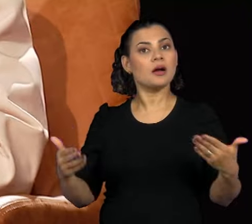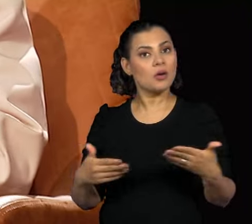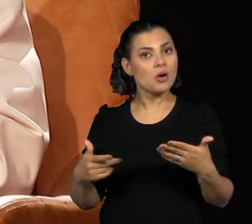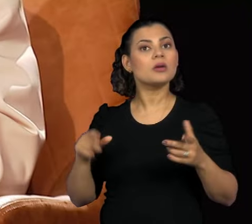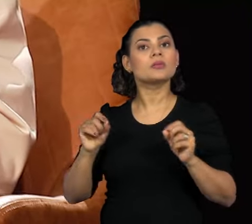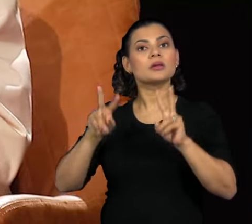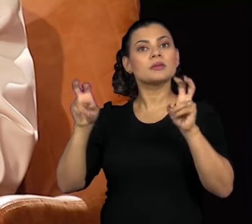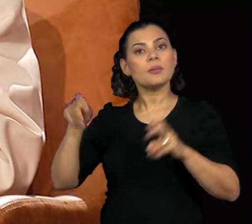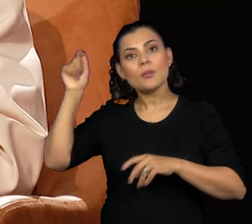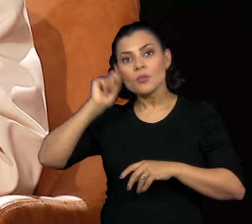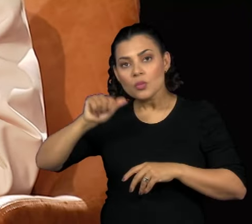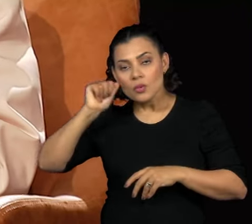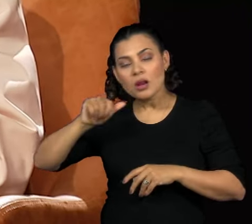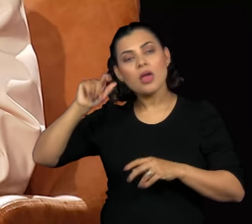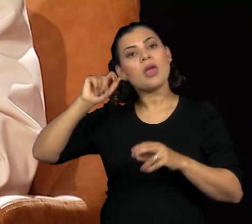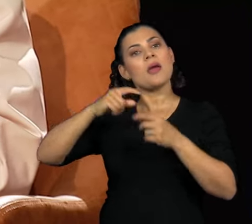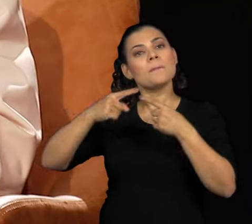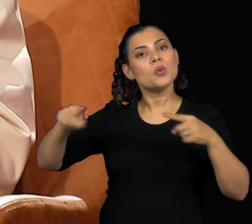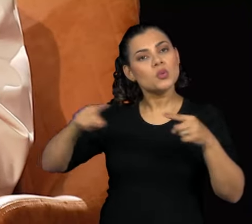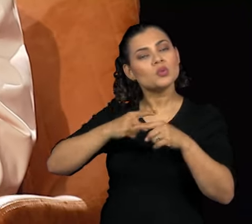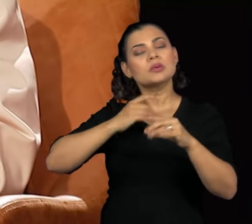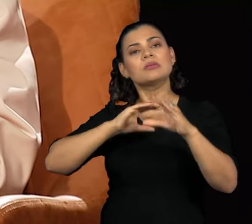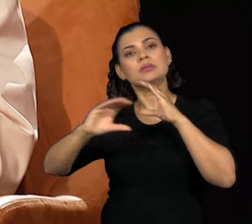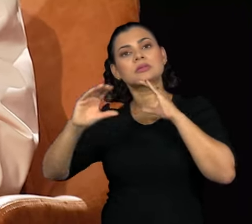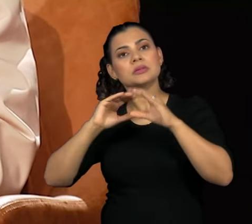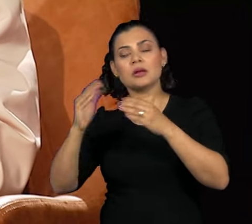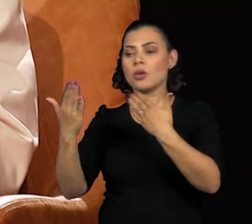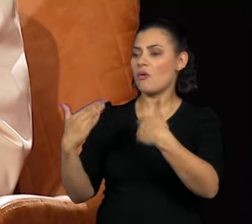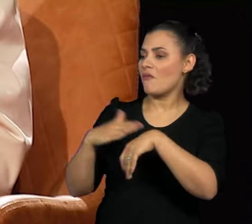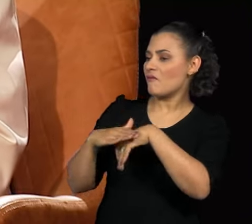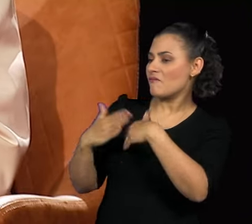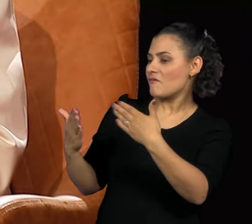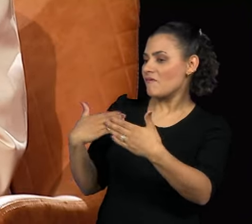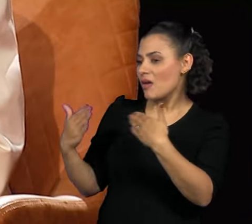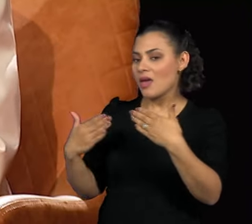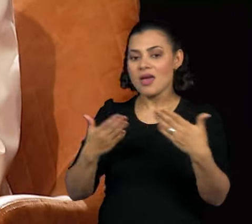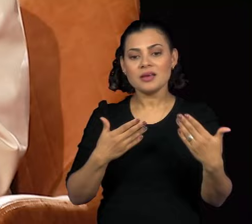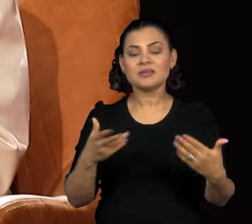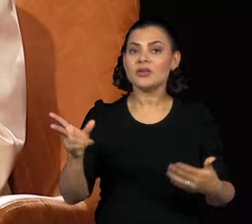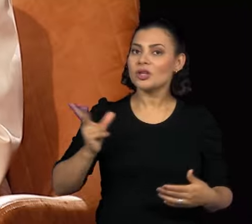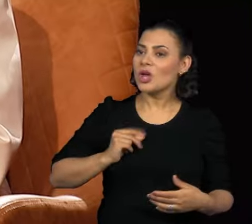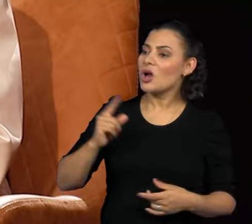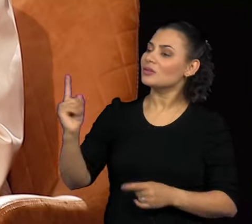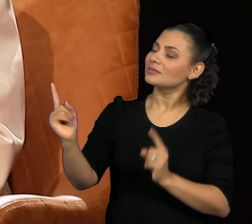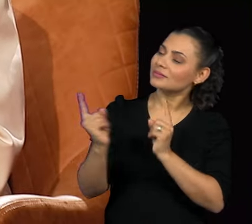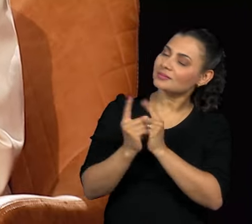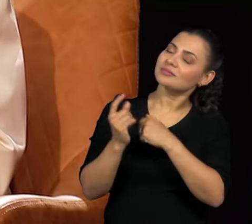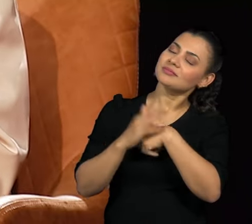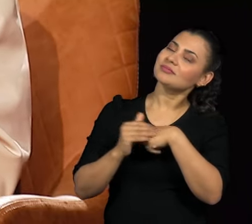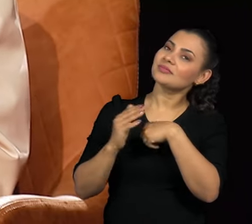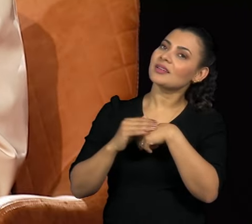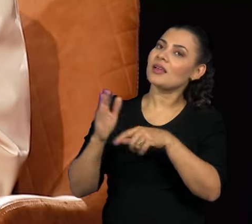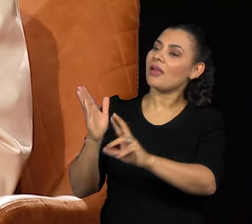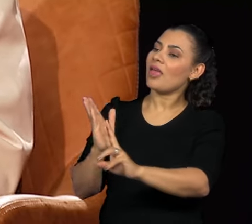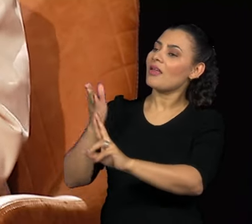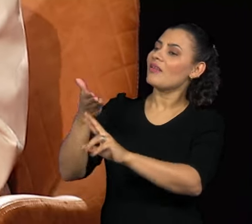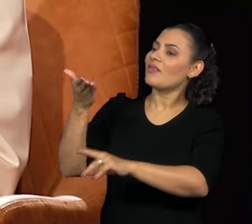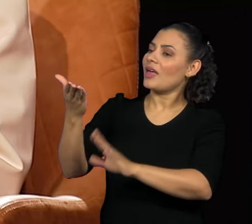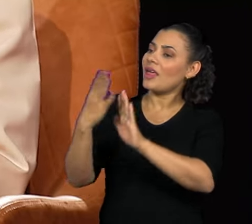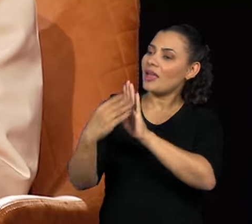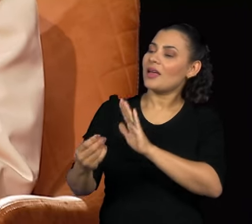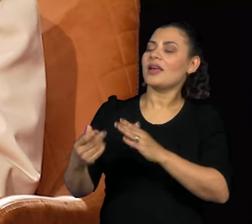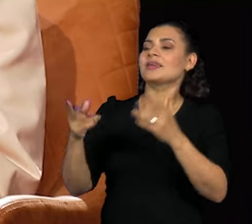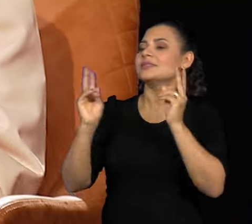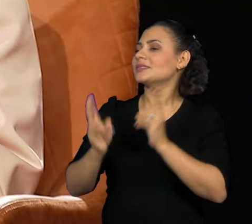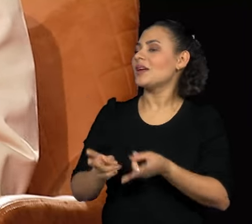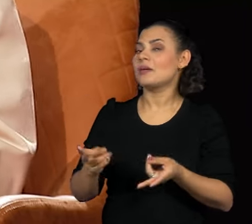muita mulher cantando, compondo, e que conversa comigo, todo chega comigo, a senhora é minha referência, todo mundo me